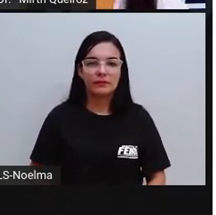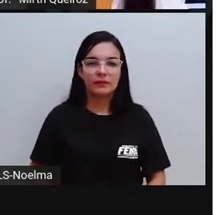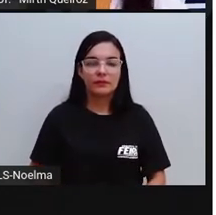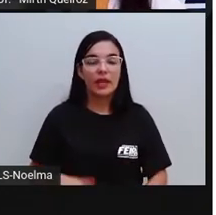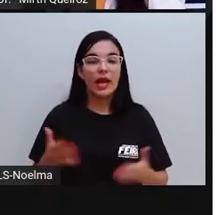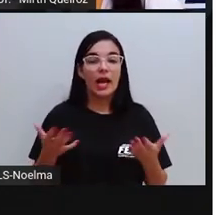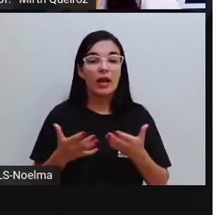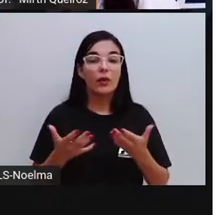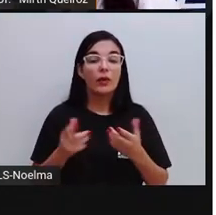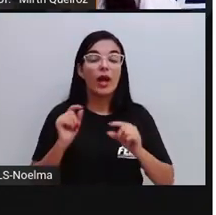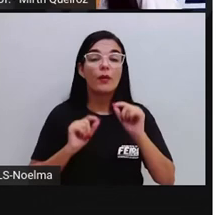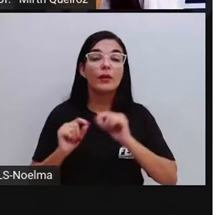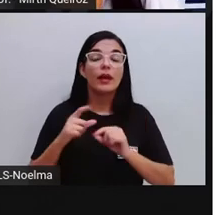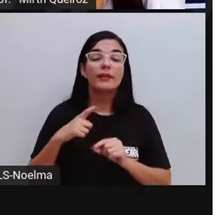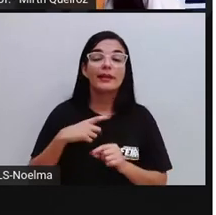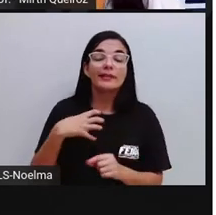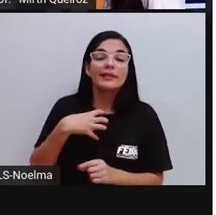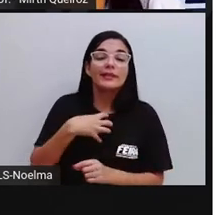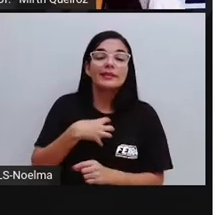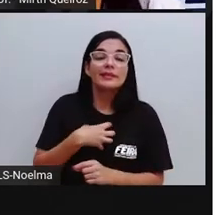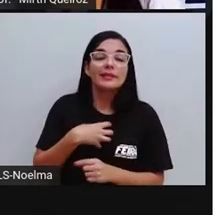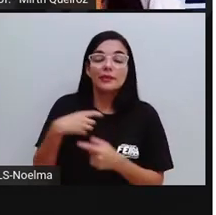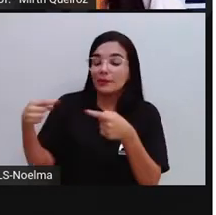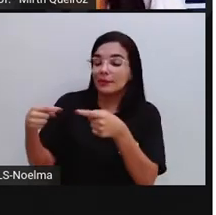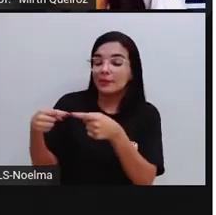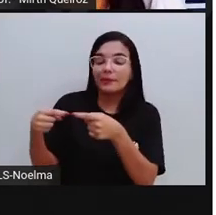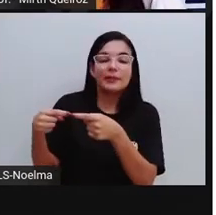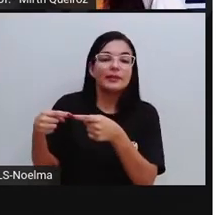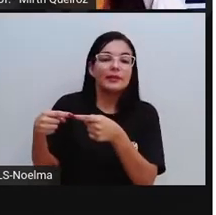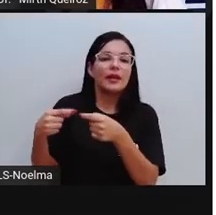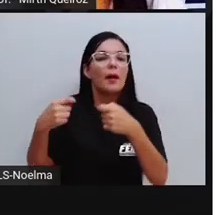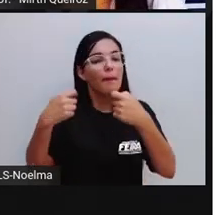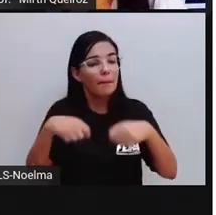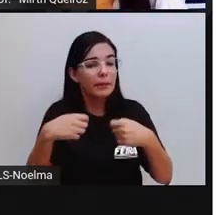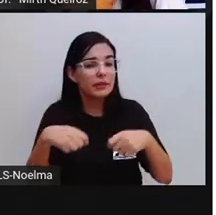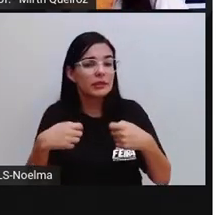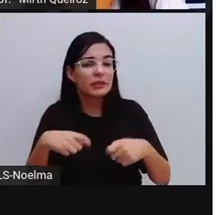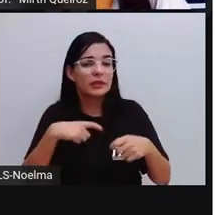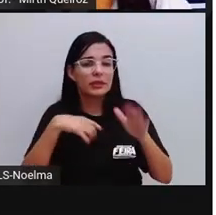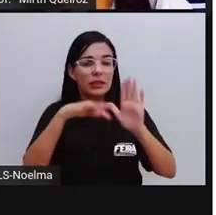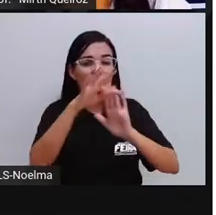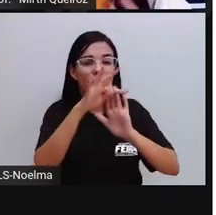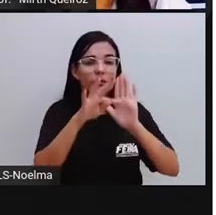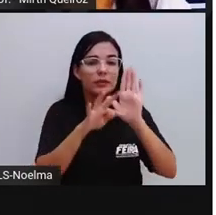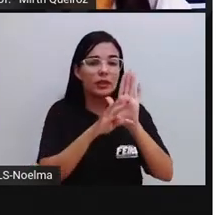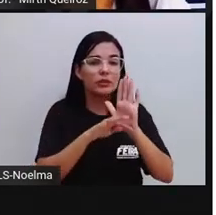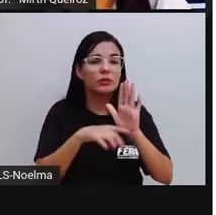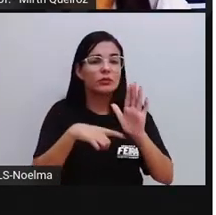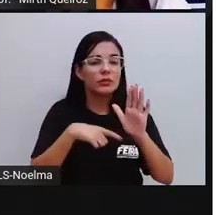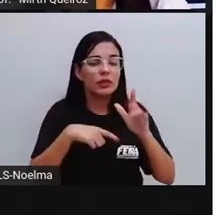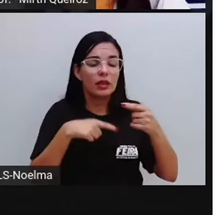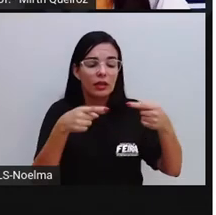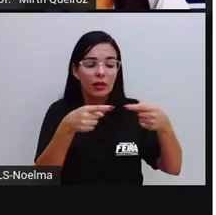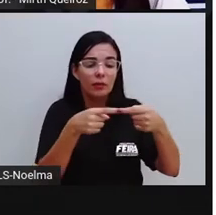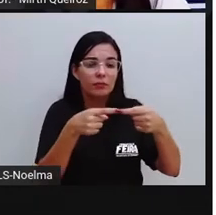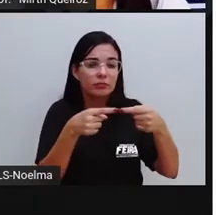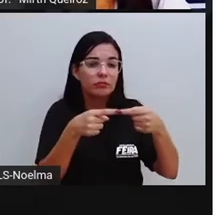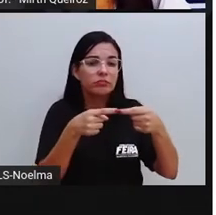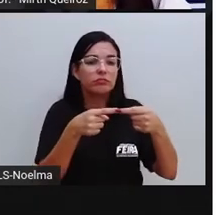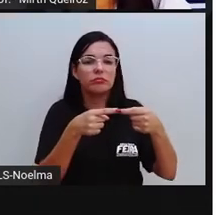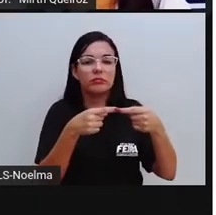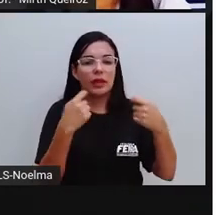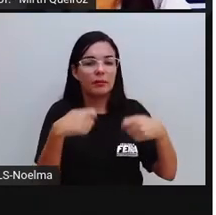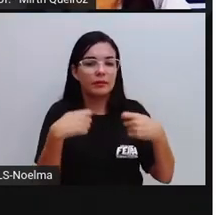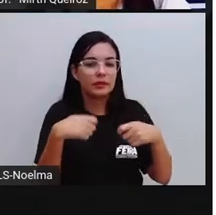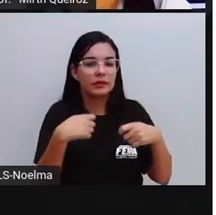Coesão e sentido. O seu texto precisa ter coesão, o seu texto precisa apresentar esse sentido. Vocês